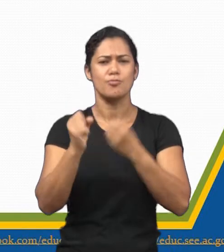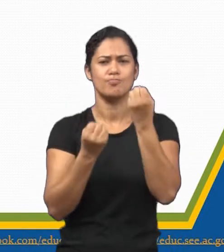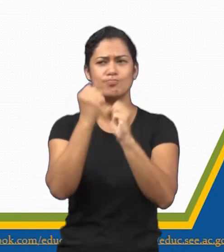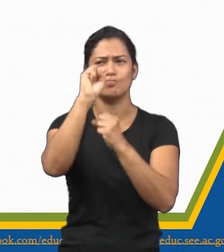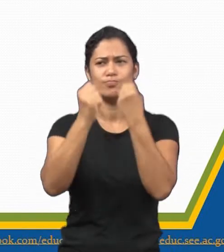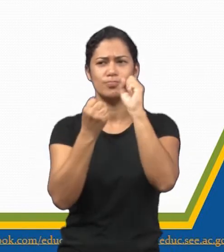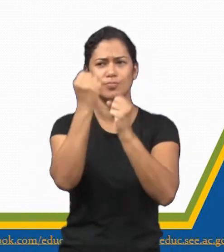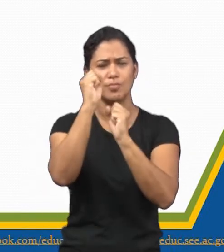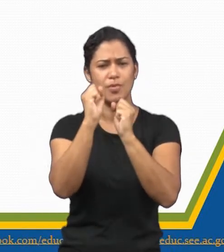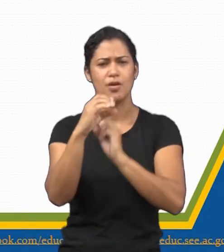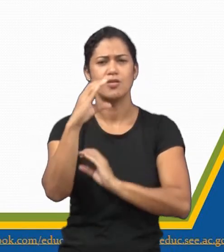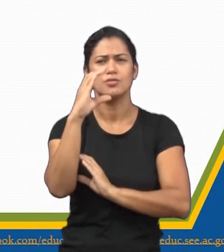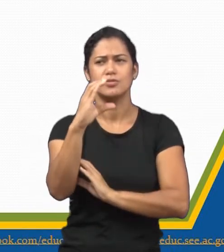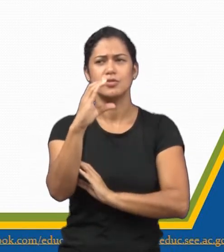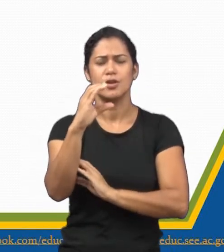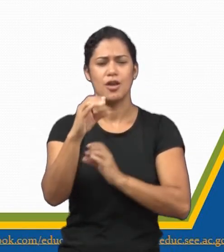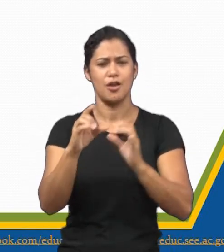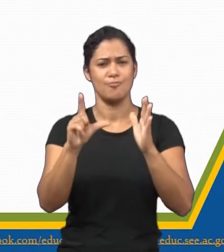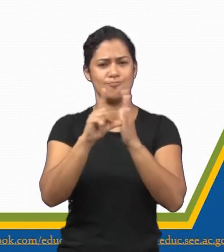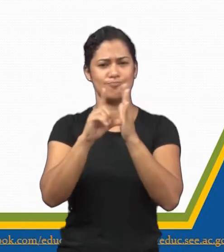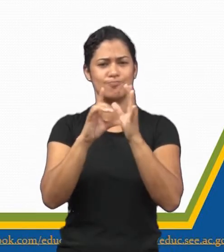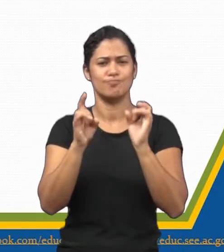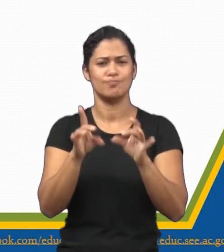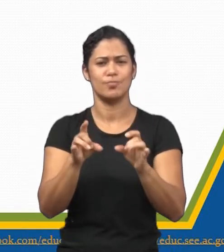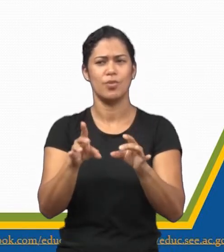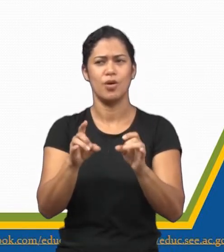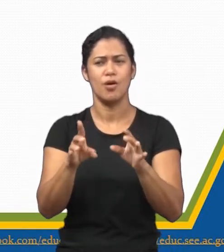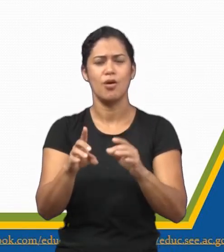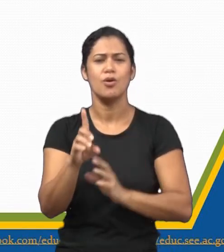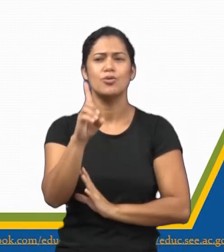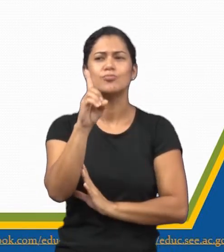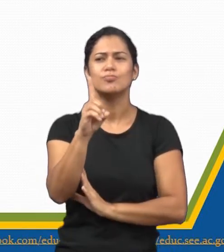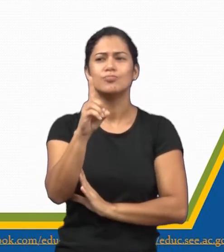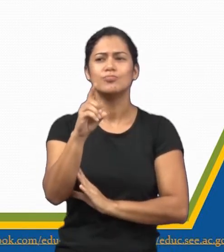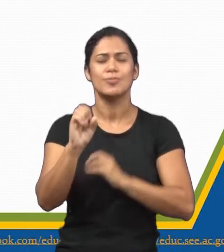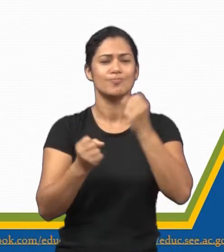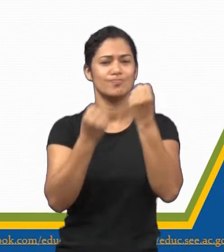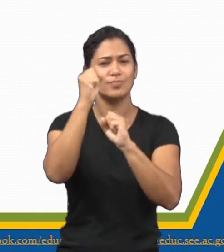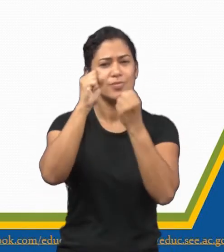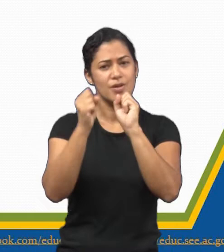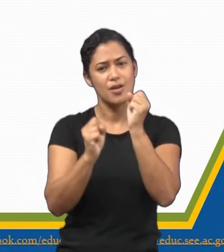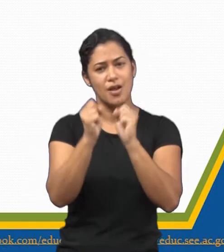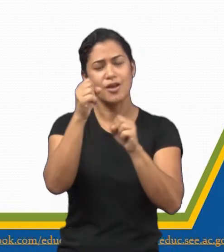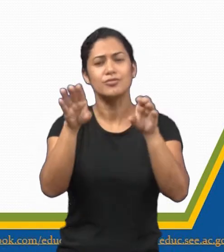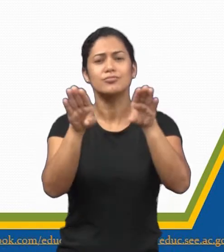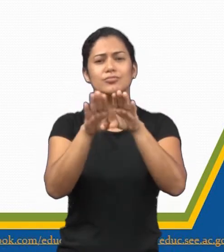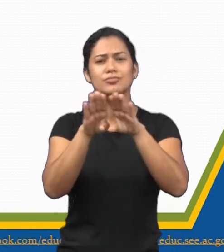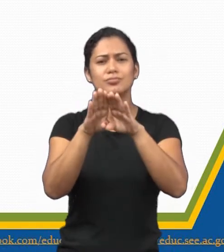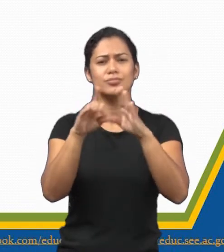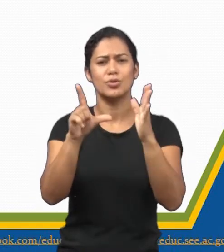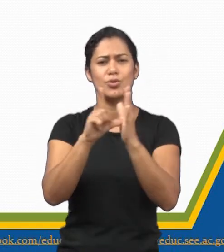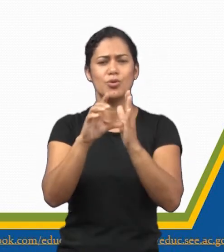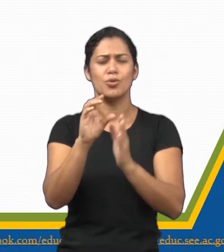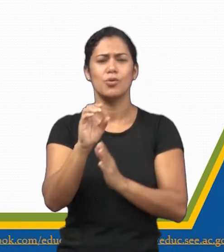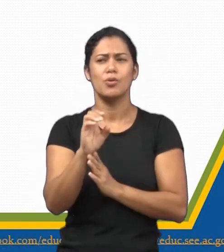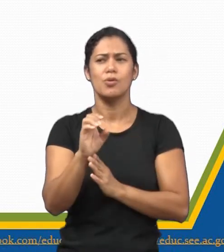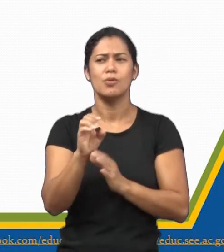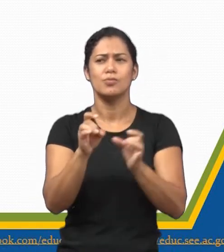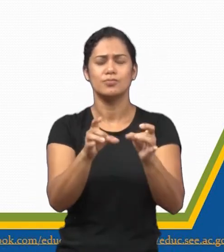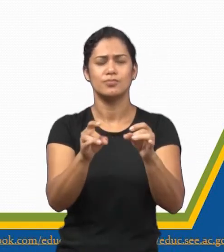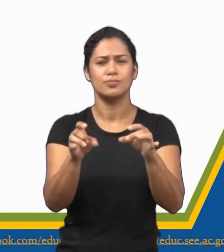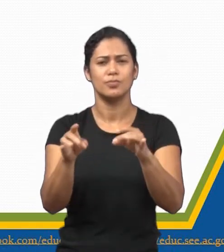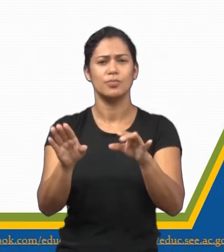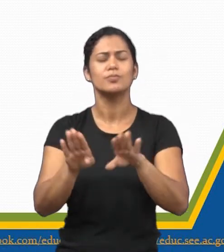ou indústrias e comércios? O bairro industrial predomina o quê? Com certeza, né?